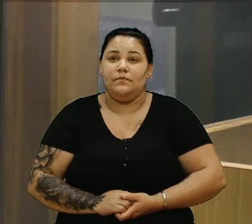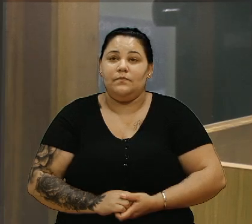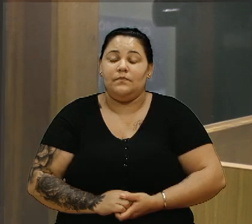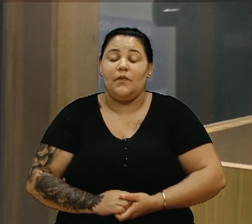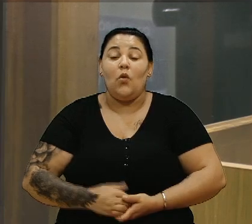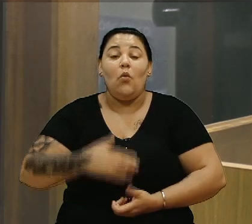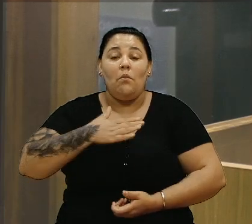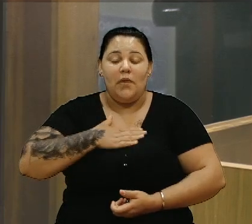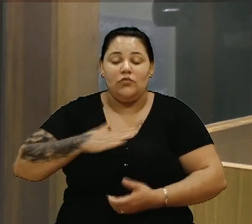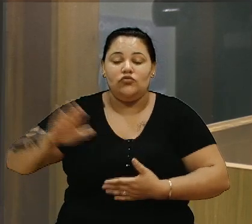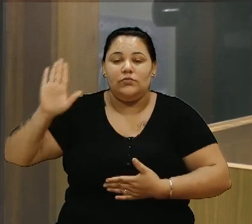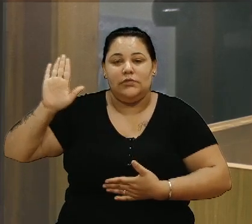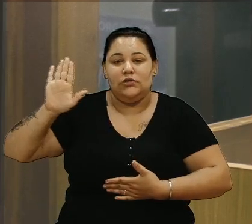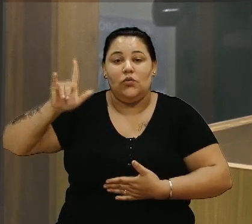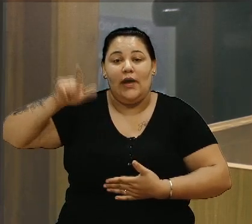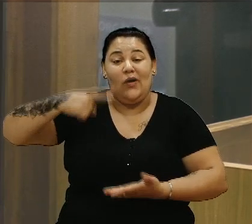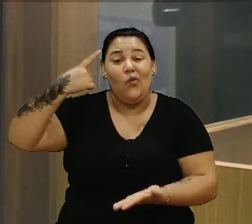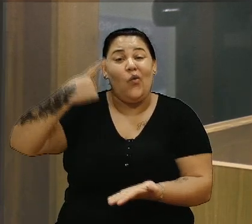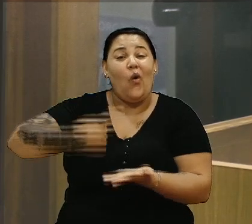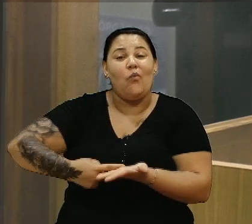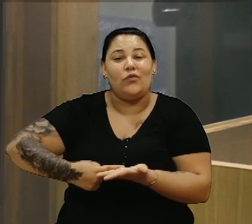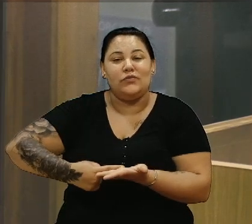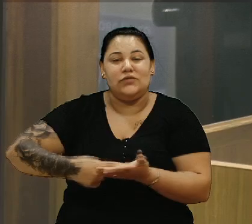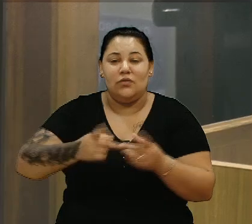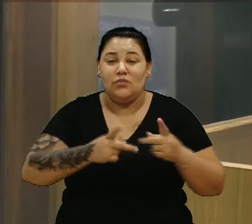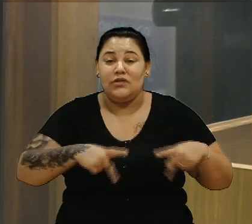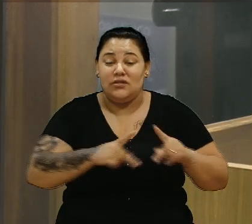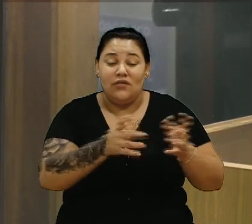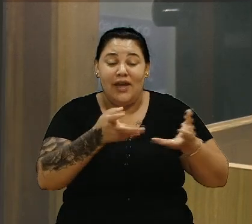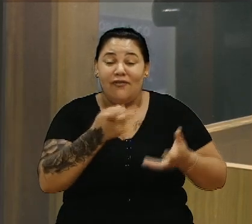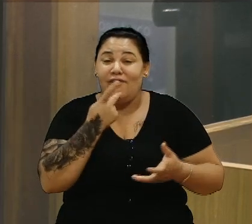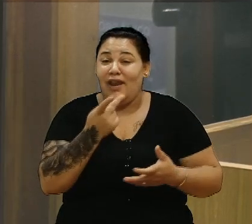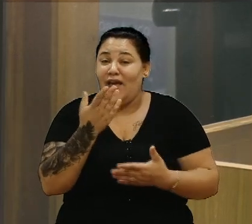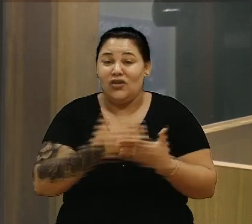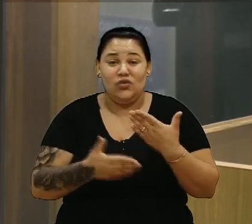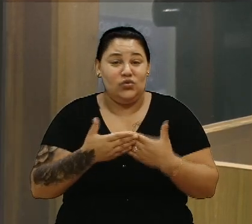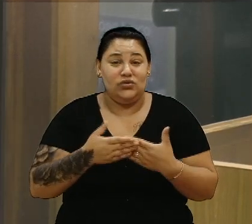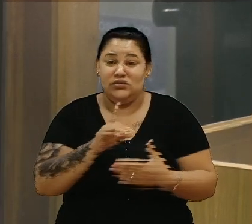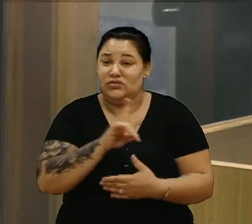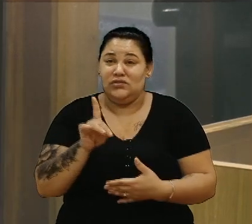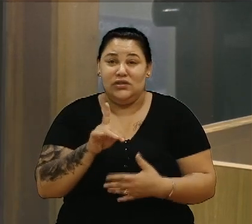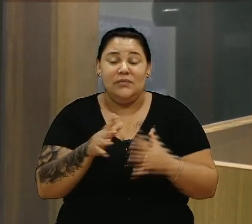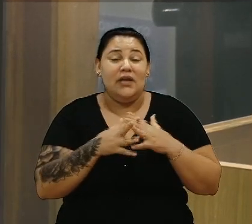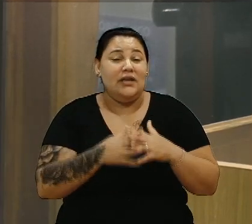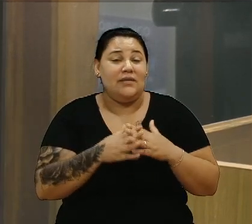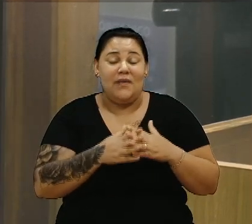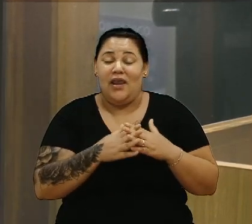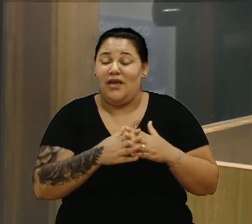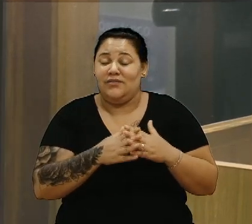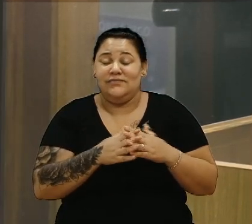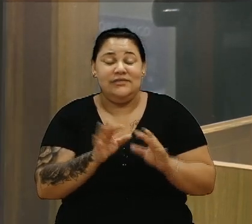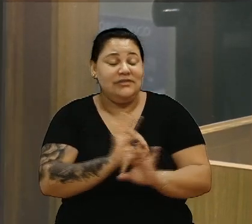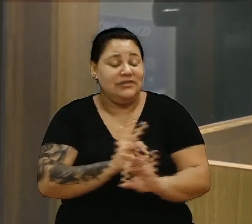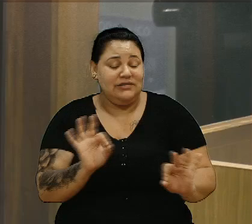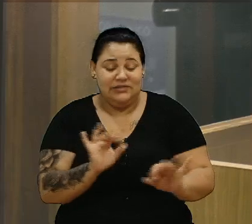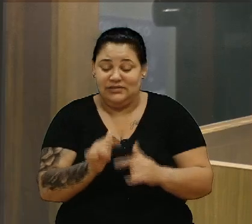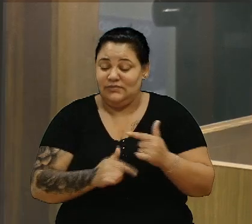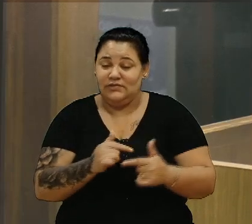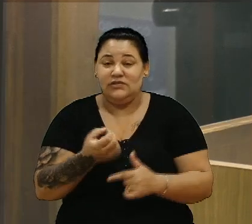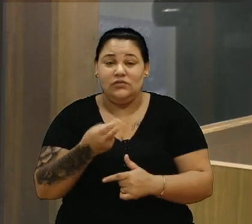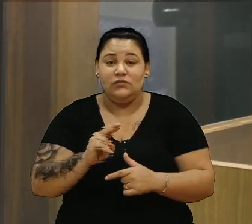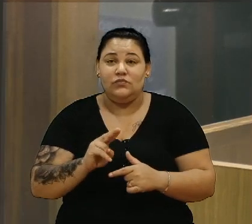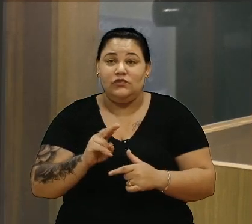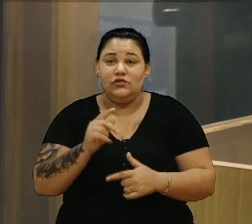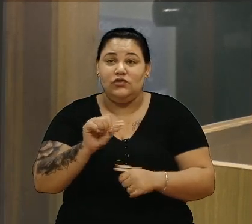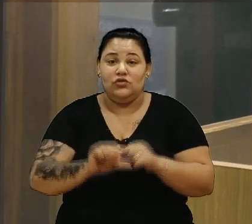O meu juramento é compromisso com a população. Quero dizer a todos que não estou aqui para atrapalhar o trabalho de ninguém ou mudar o sistema de nenhum dos